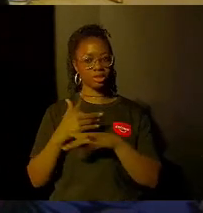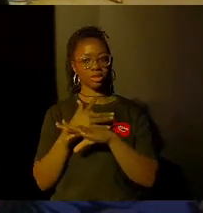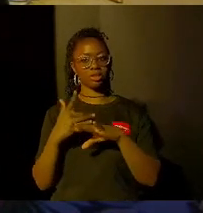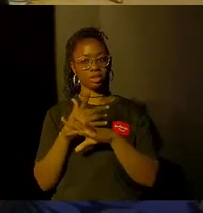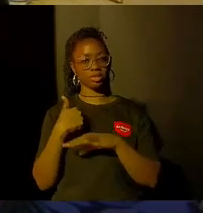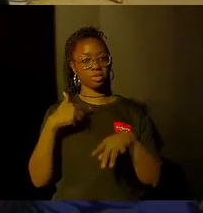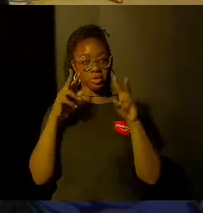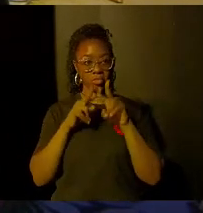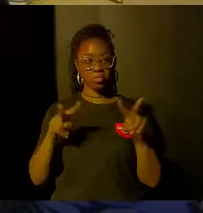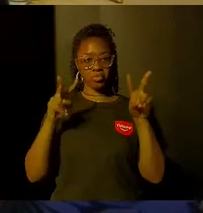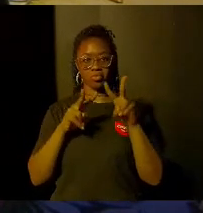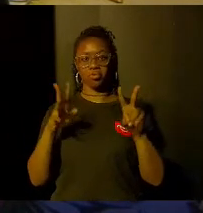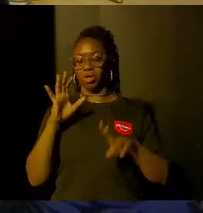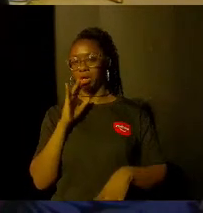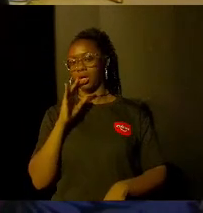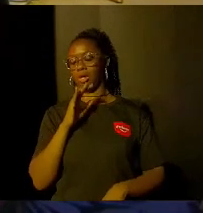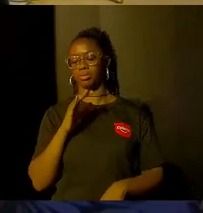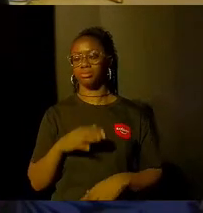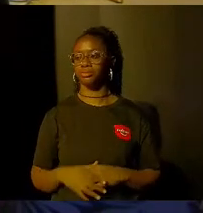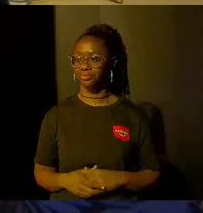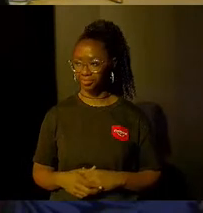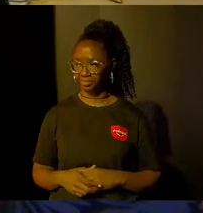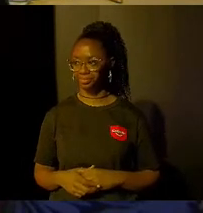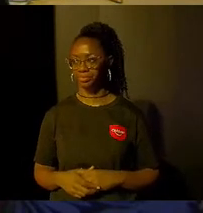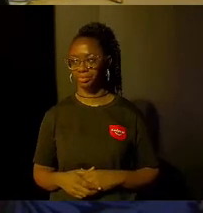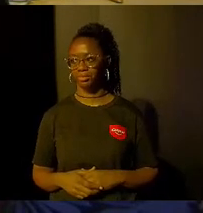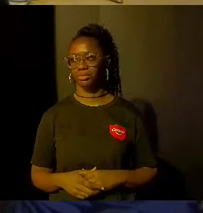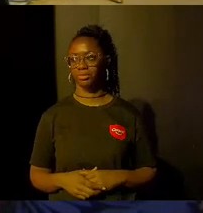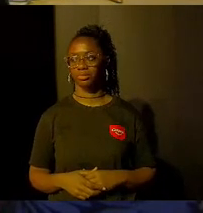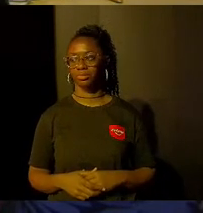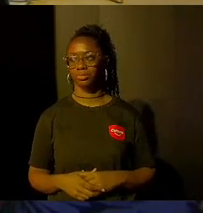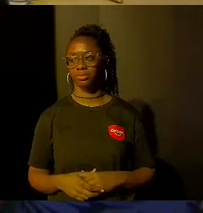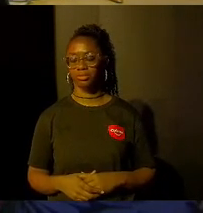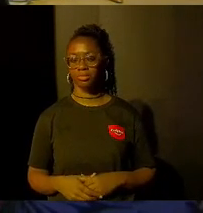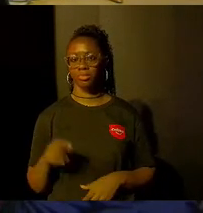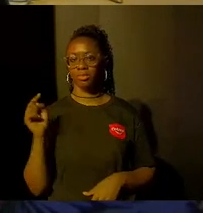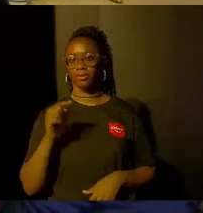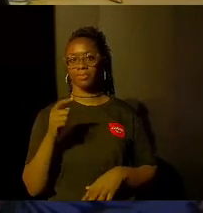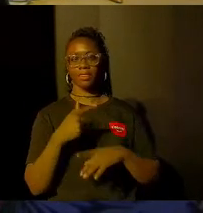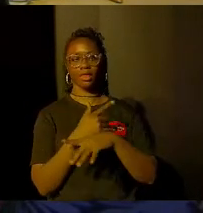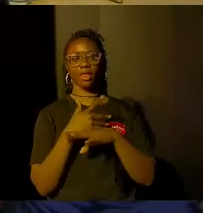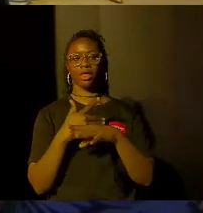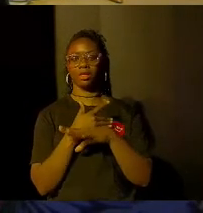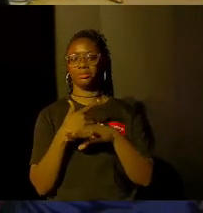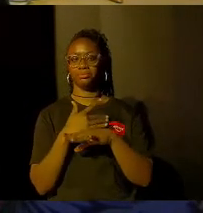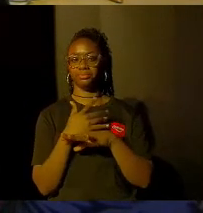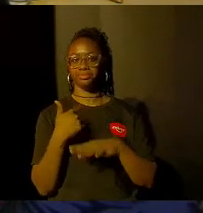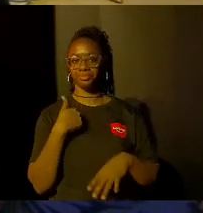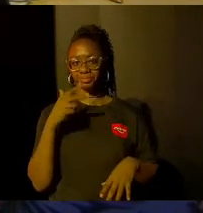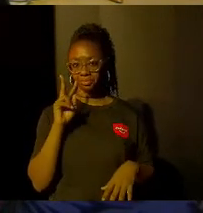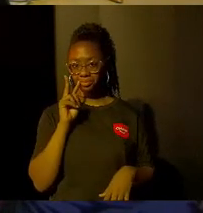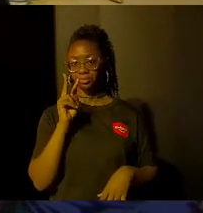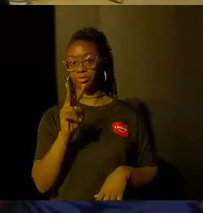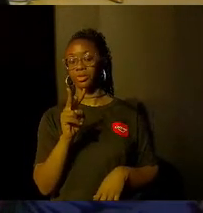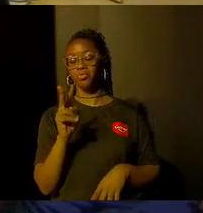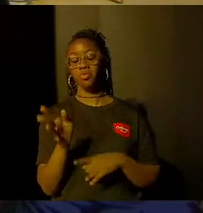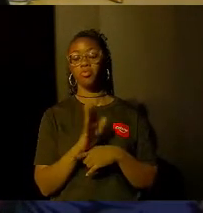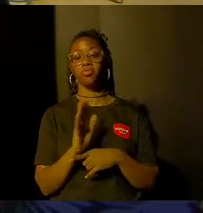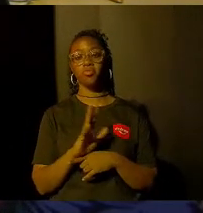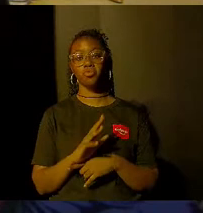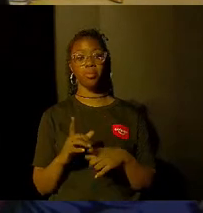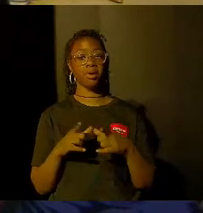os meus os meus olhos não é é aquela cidade onde eu vi um filme japonês